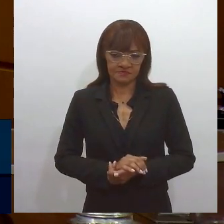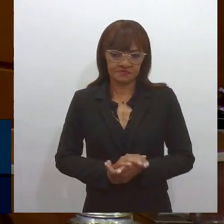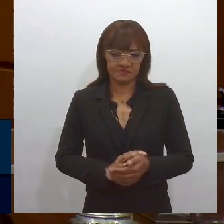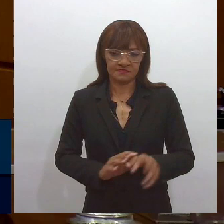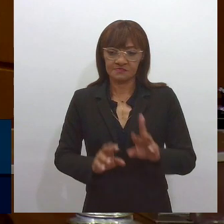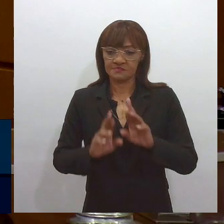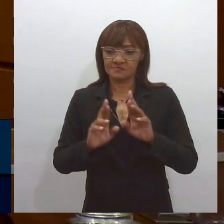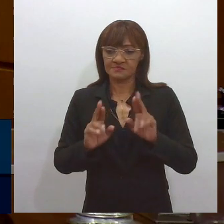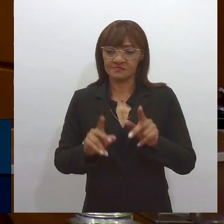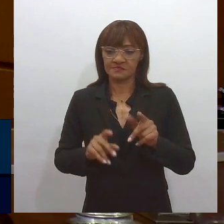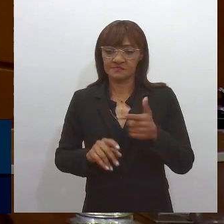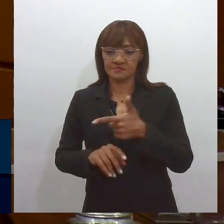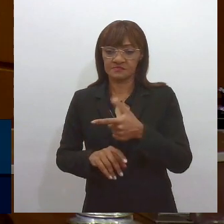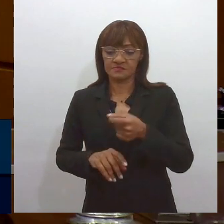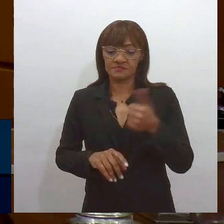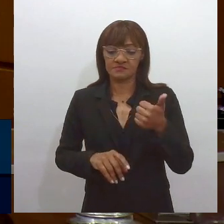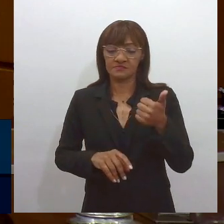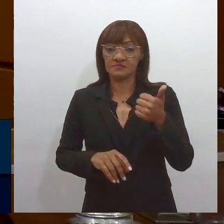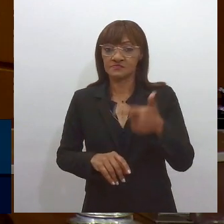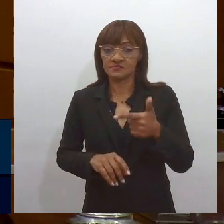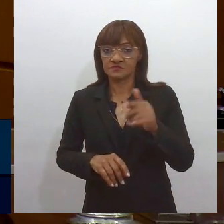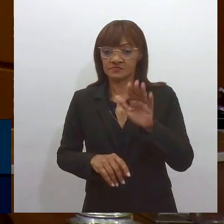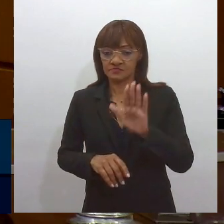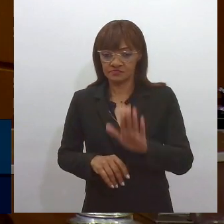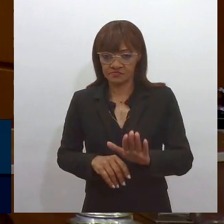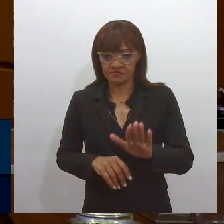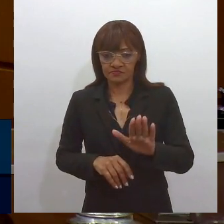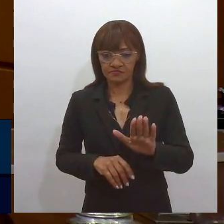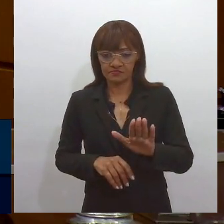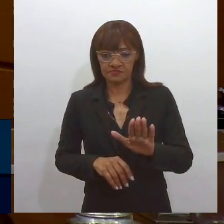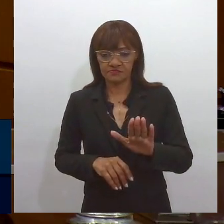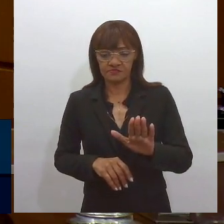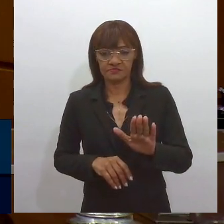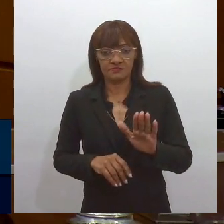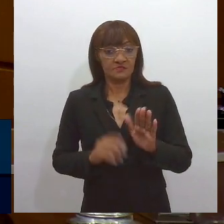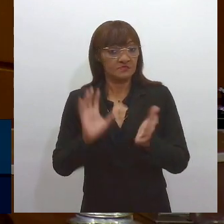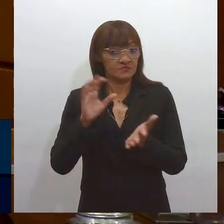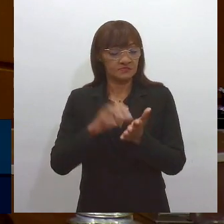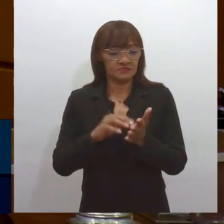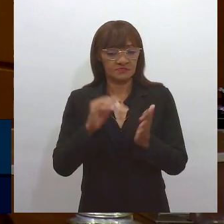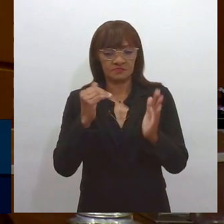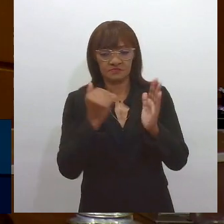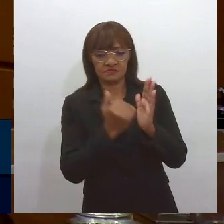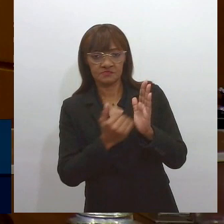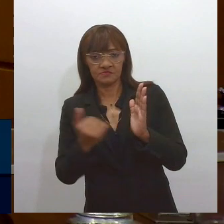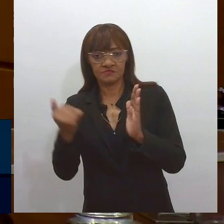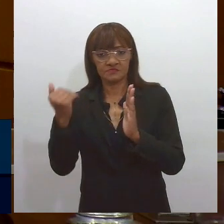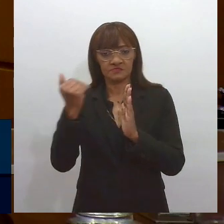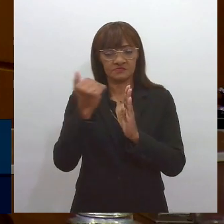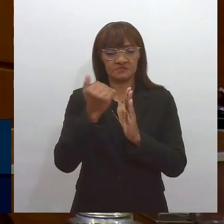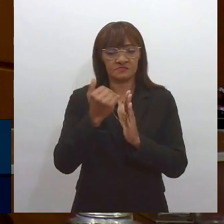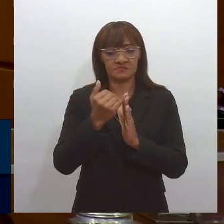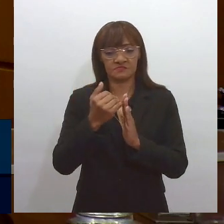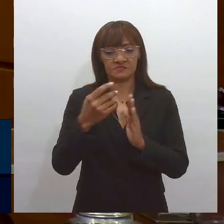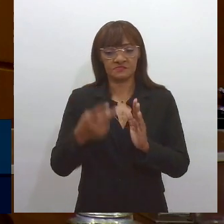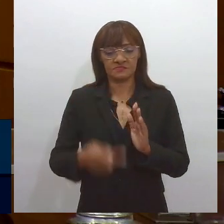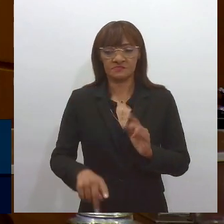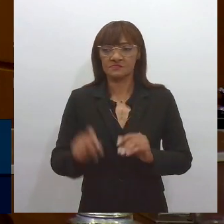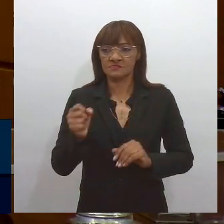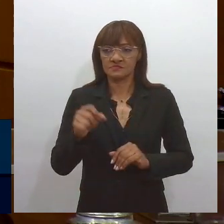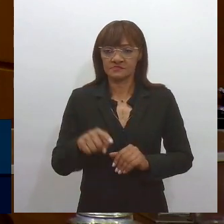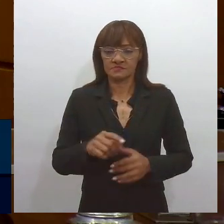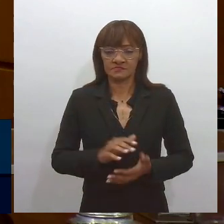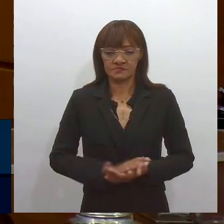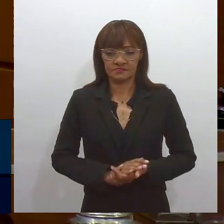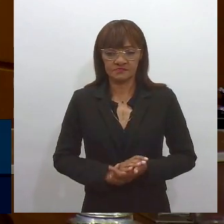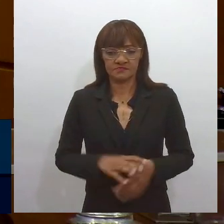denit bateu o recorde histórico de investimentos eh aqui no estado de Sergipe então é o melhor momento que o denit